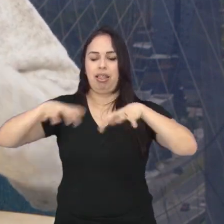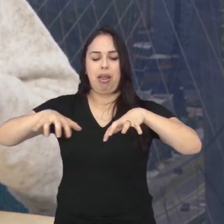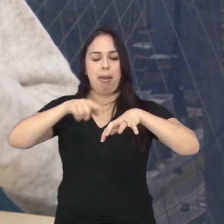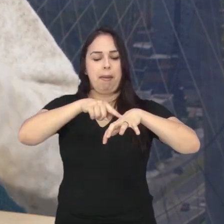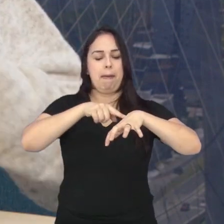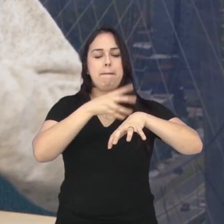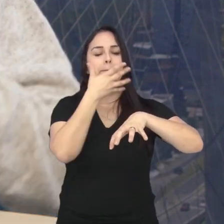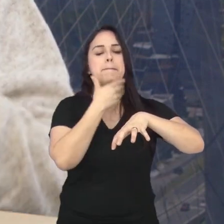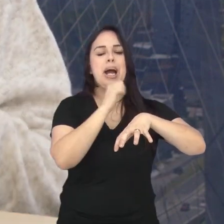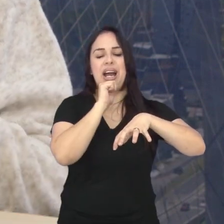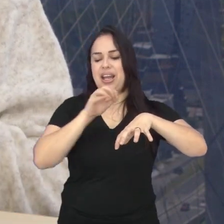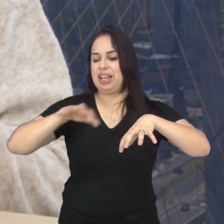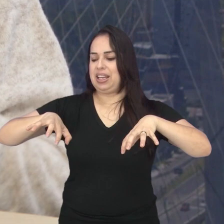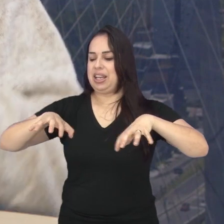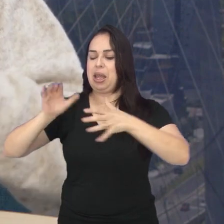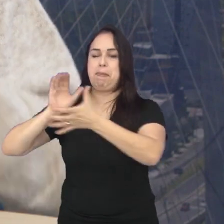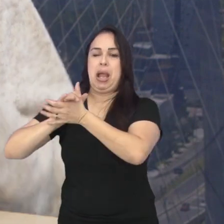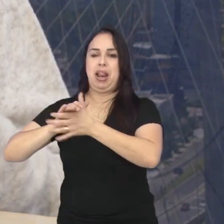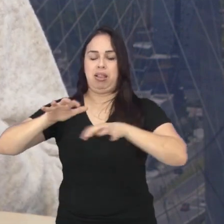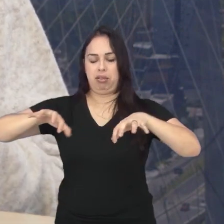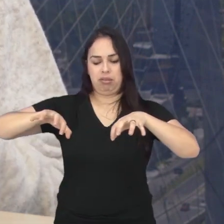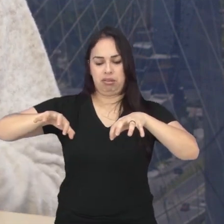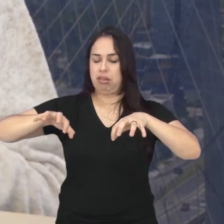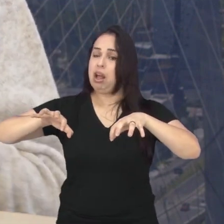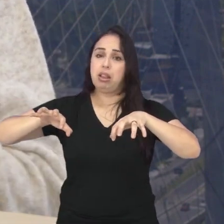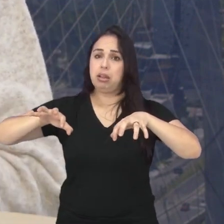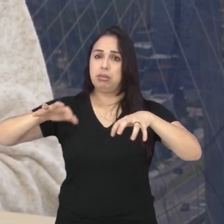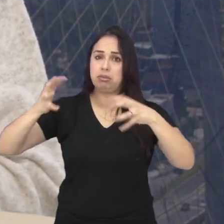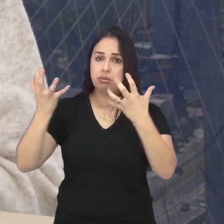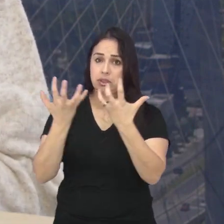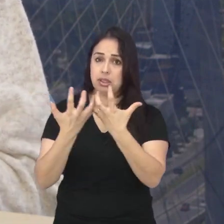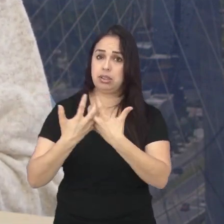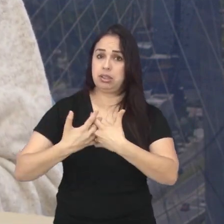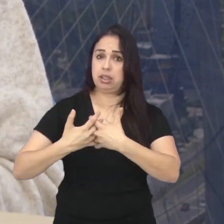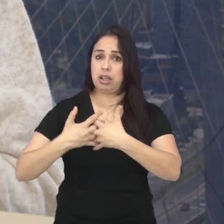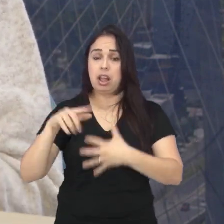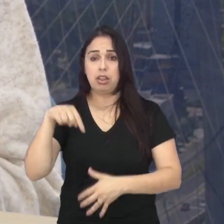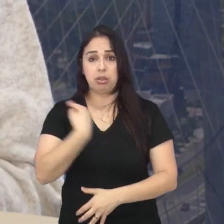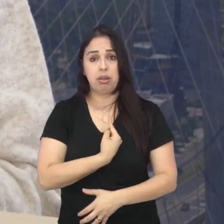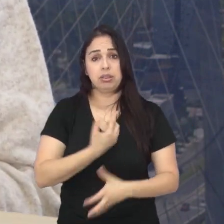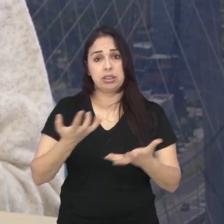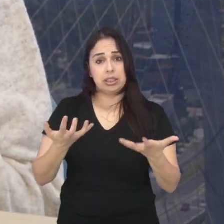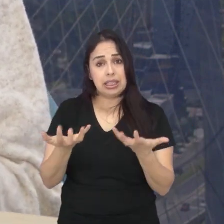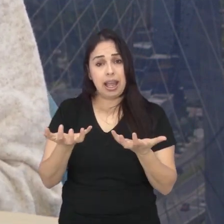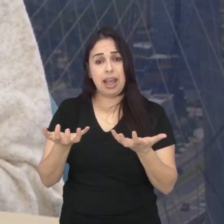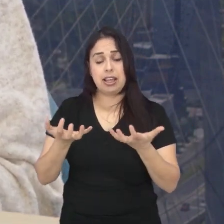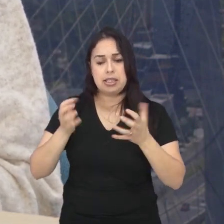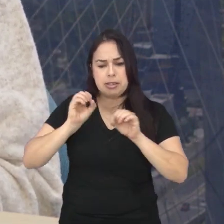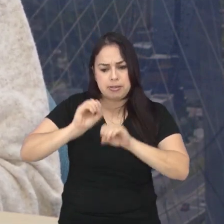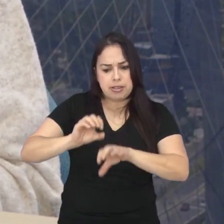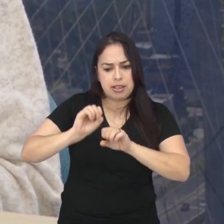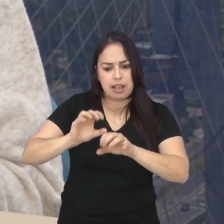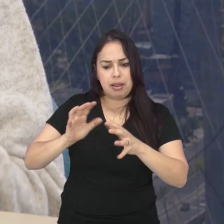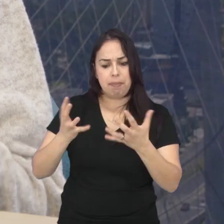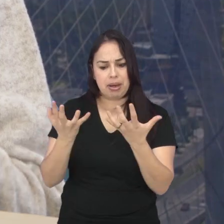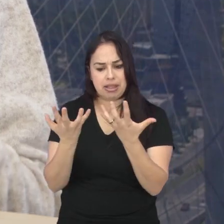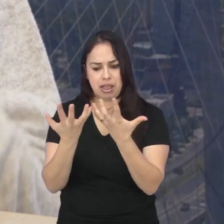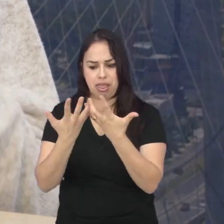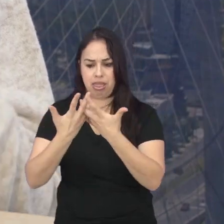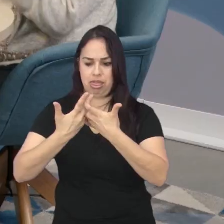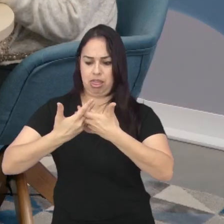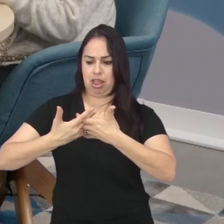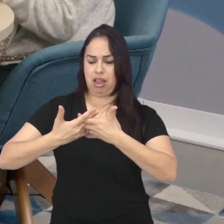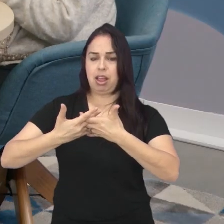ser marido, né? Entre parentalidade e conjugalidade. Se a gente quer promover isso, a gente então precisa promover também